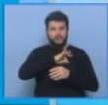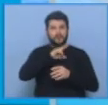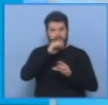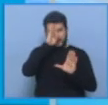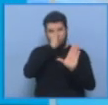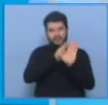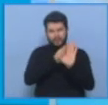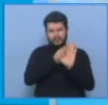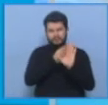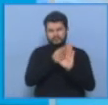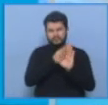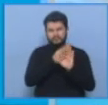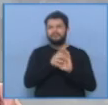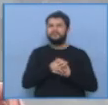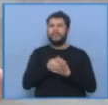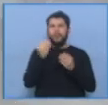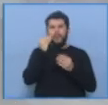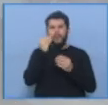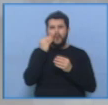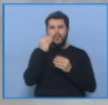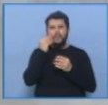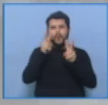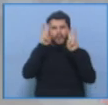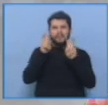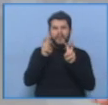de formação. De que forma é que olha para este